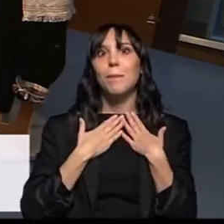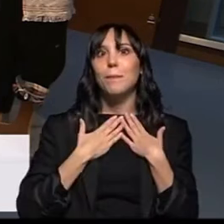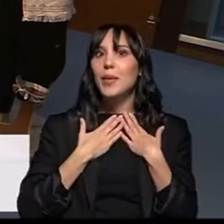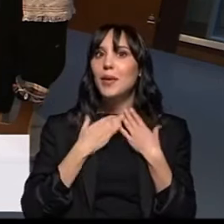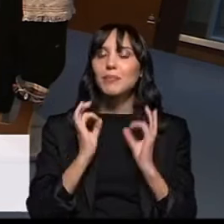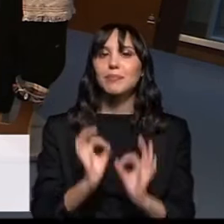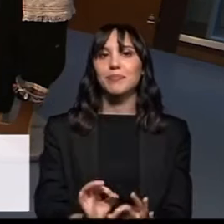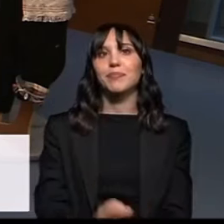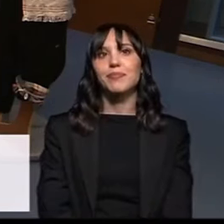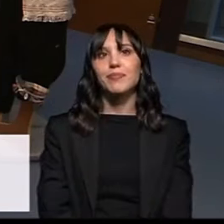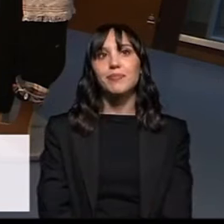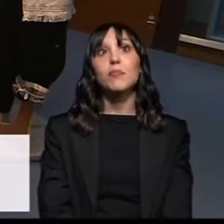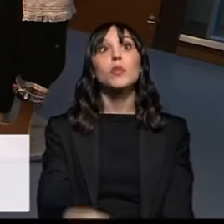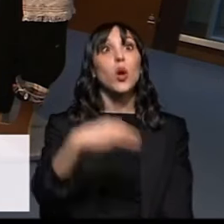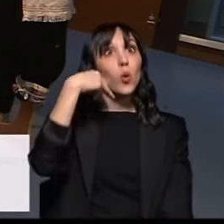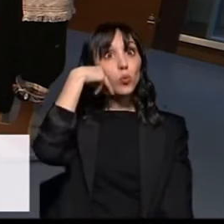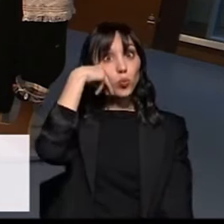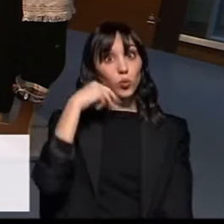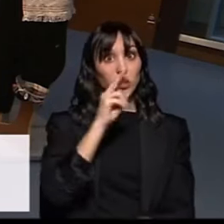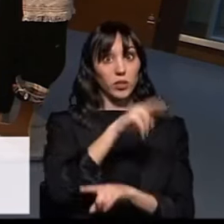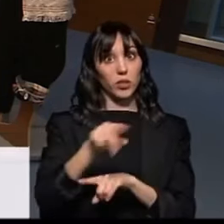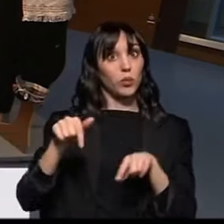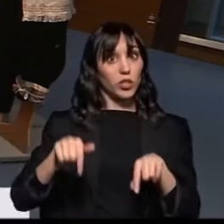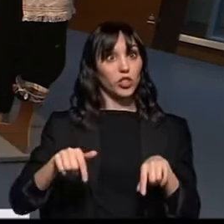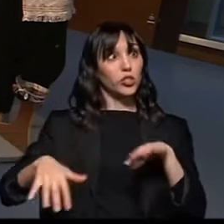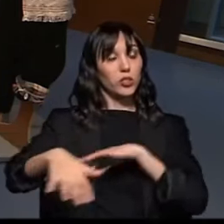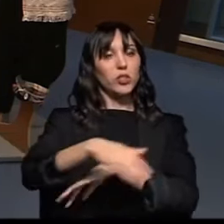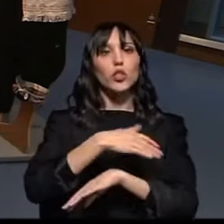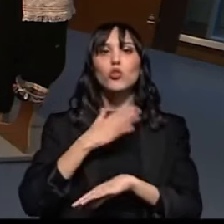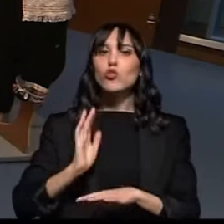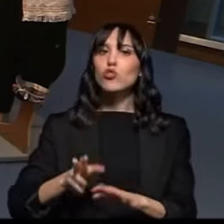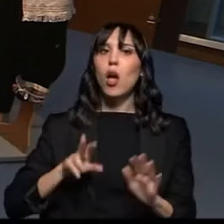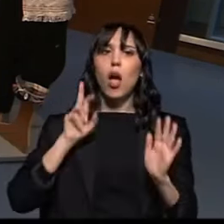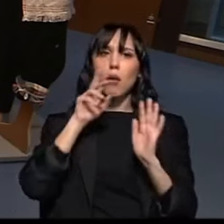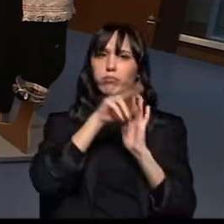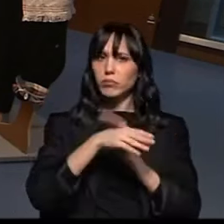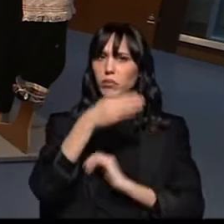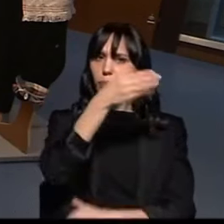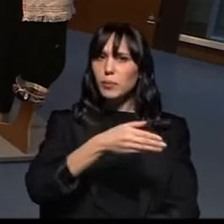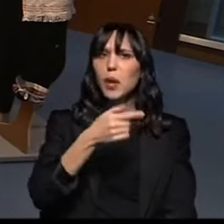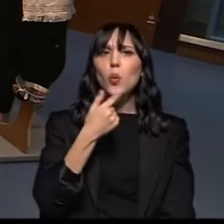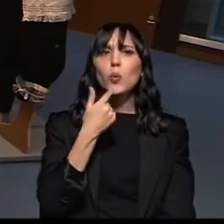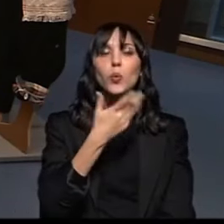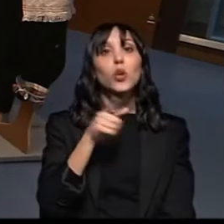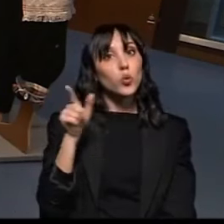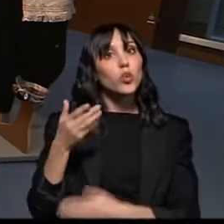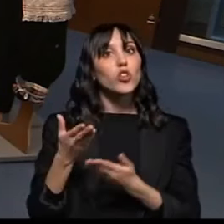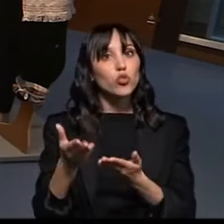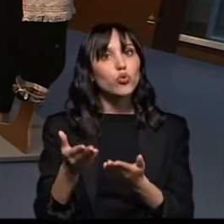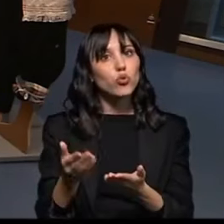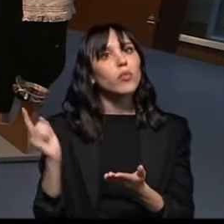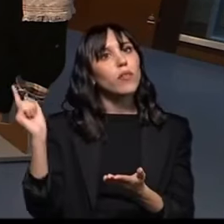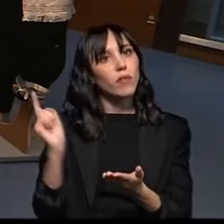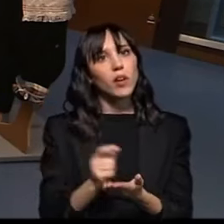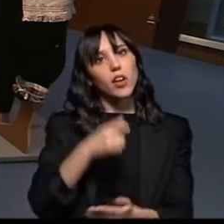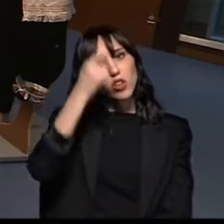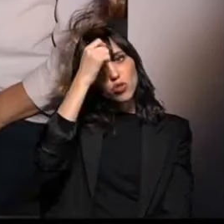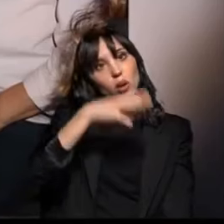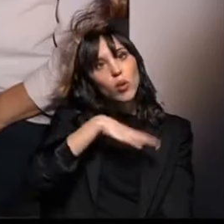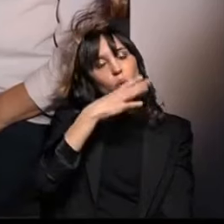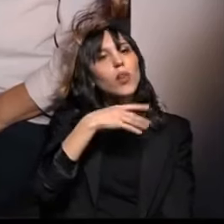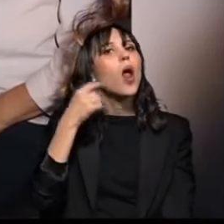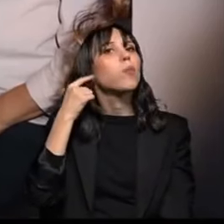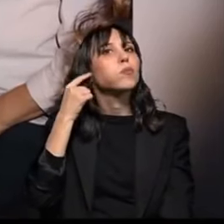neste museu que estamos agora, eu já entro nele há muito tempo. Porque ajuda também, vem cá contar histórias. Sim, sim. Ouvi dizer que até